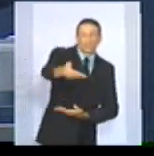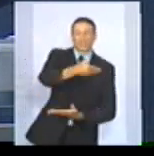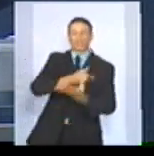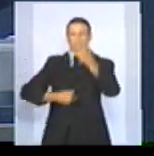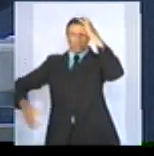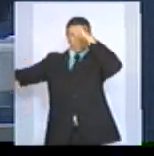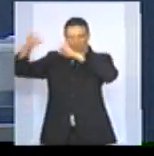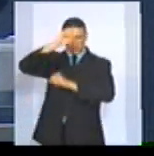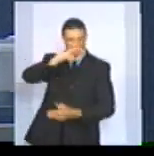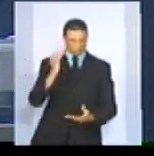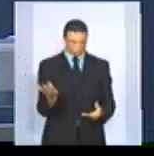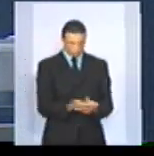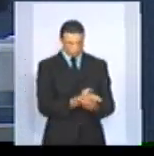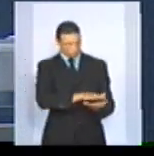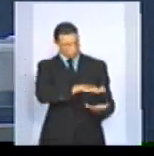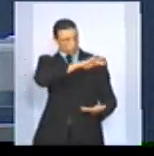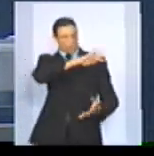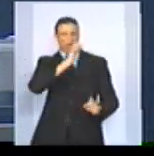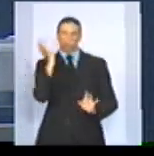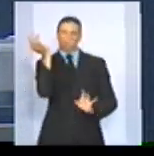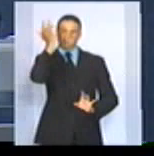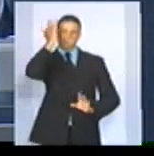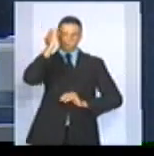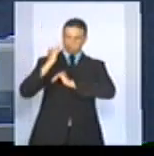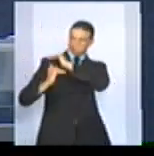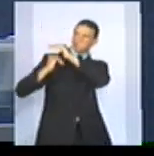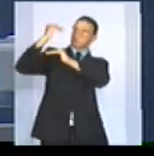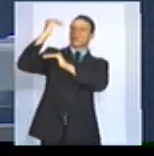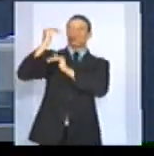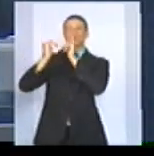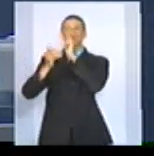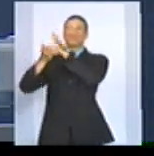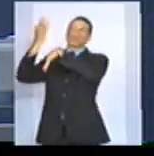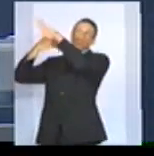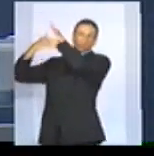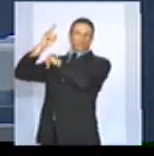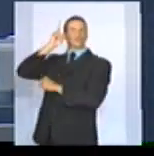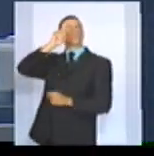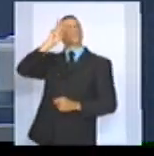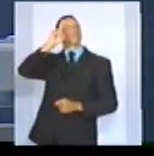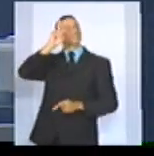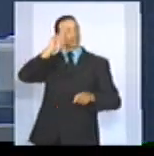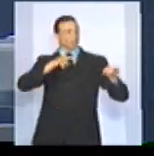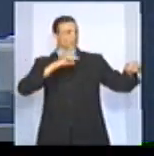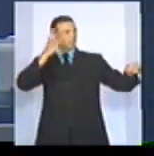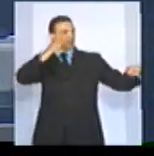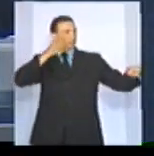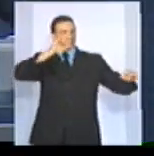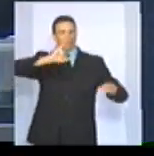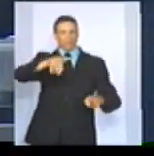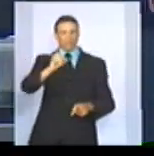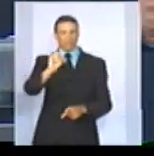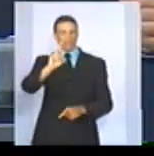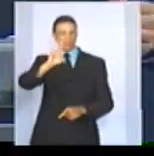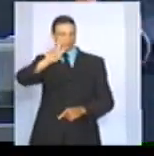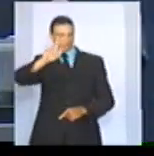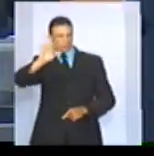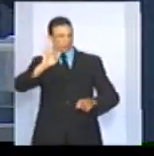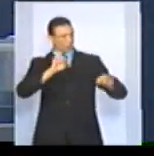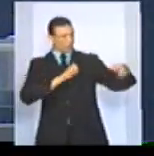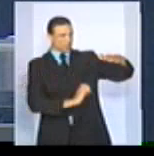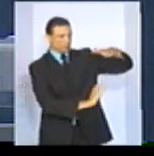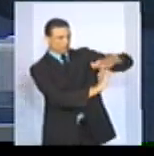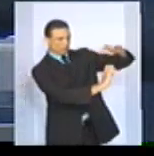aprendemos nesse processo nós ficamos mais maduros eu me lembro que acompanhando o próprio deputado Jorge bitário foi audiência com o empresários